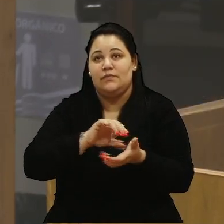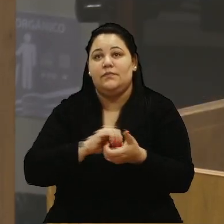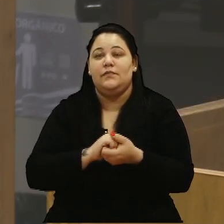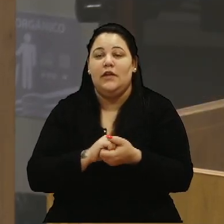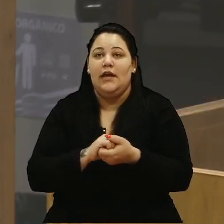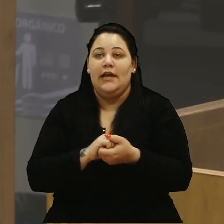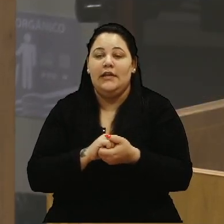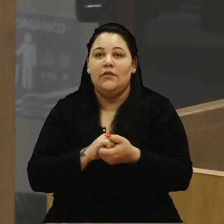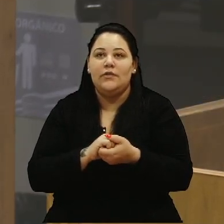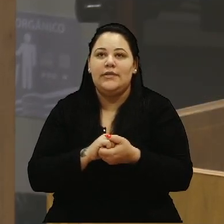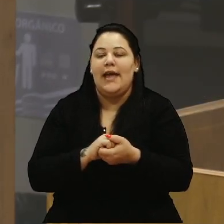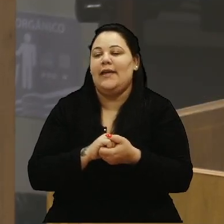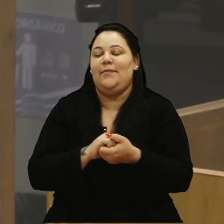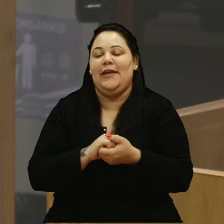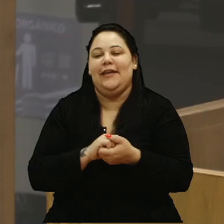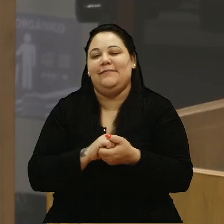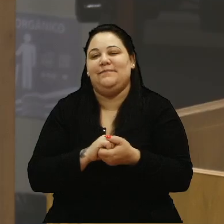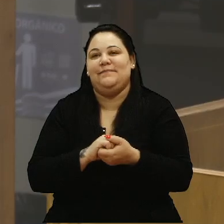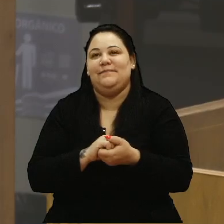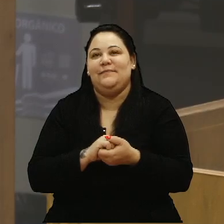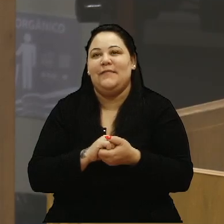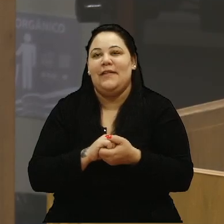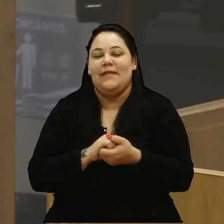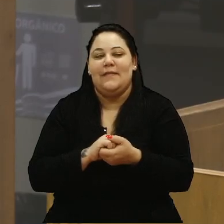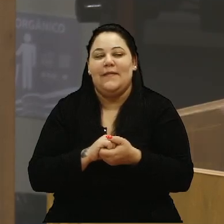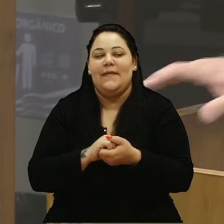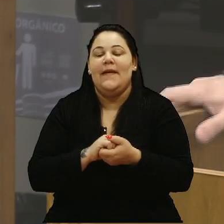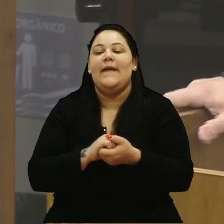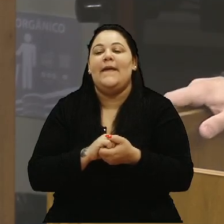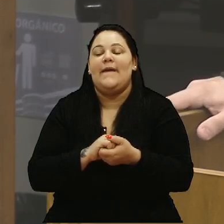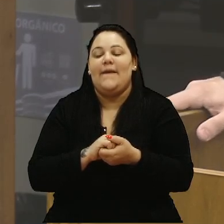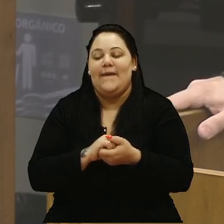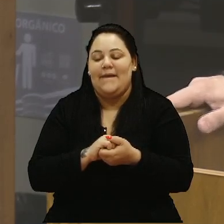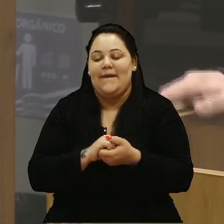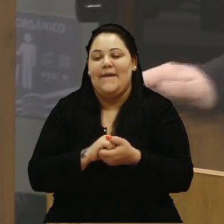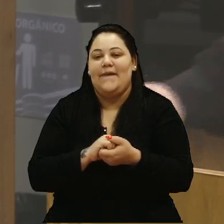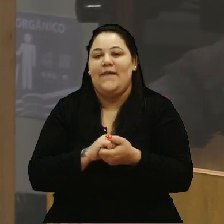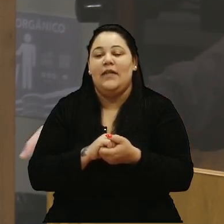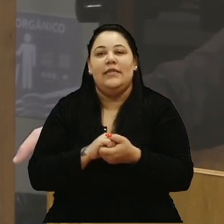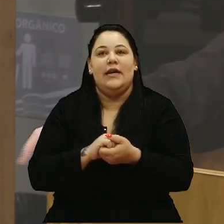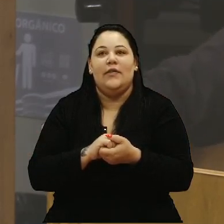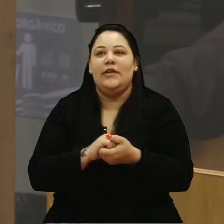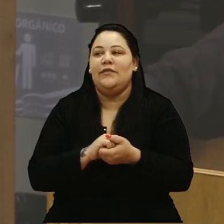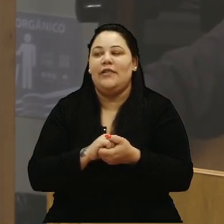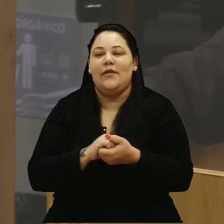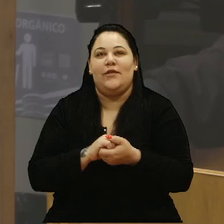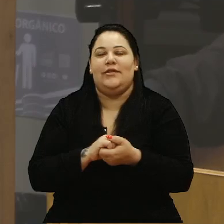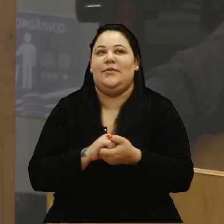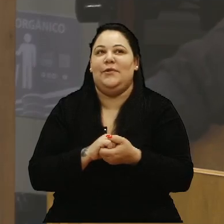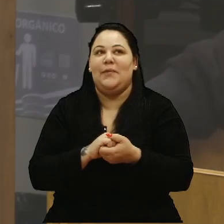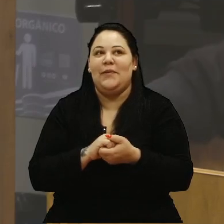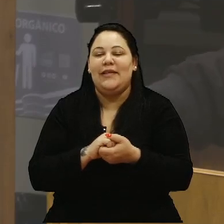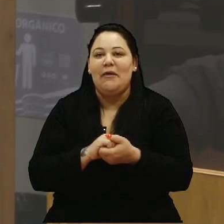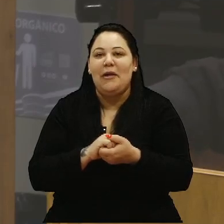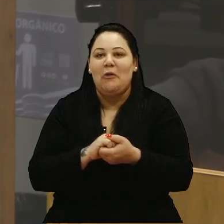vereador. Vou pedir uma declaração de líder. Segue em declaração de líder da bancada de PC do B,